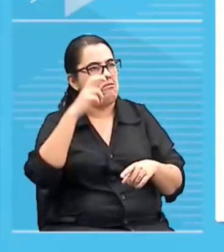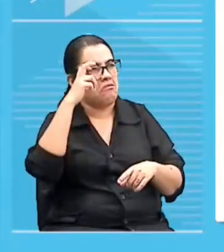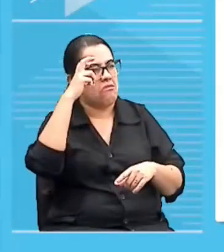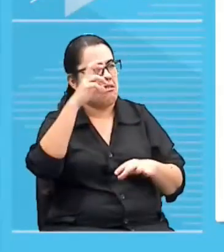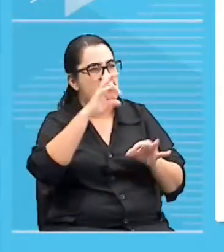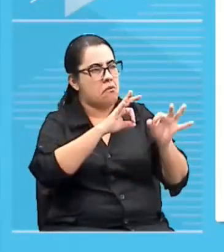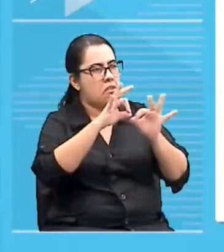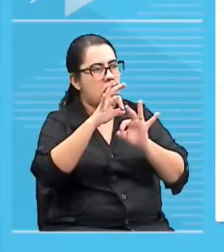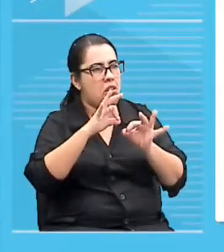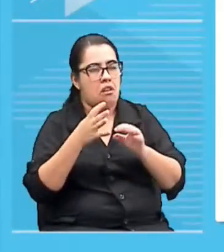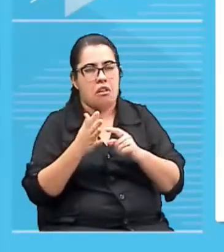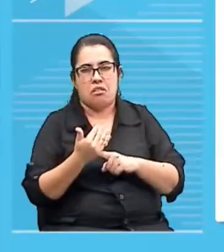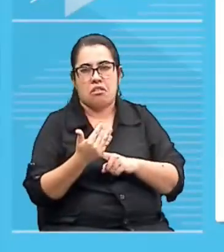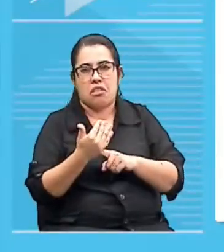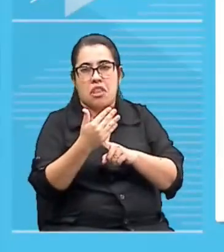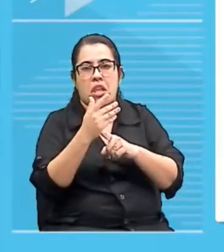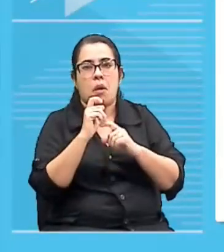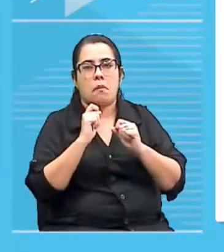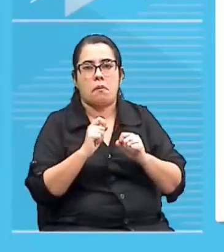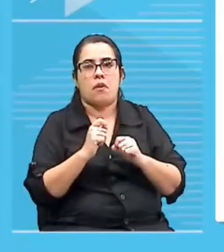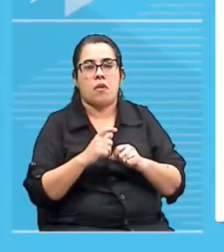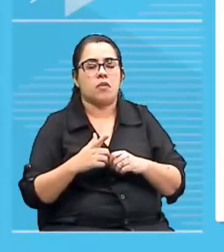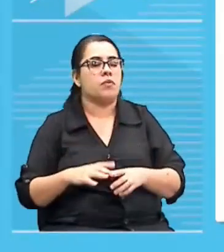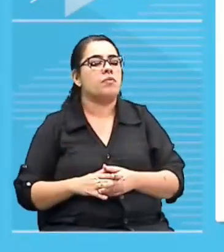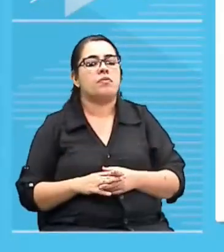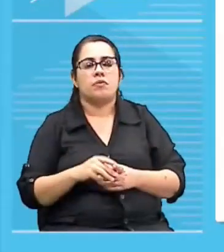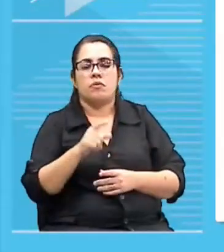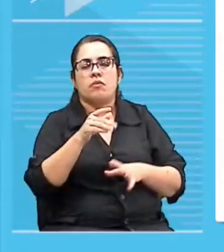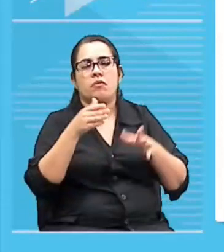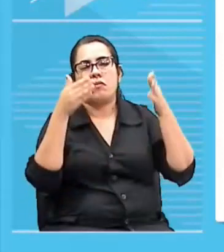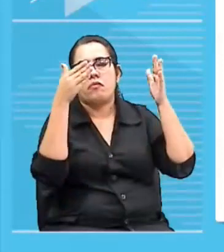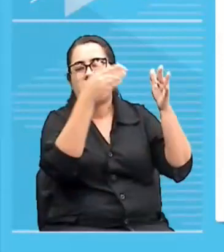exemplo, você pode pedir para ele já ir ligando o